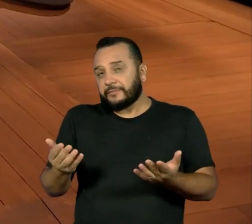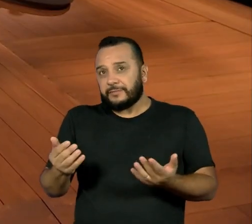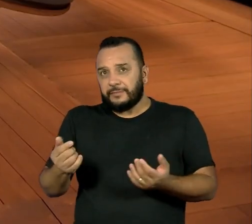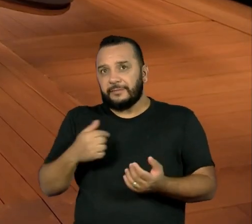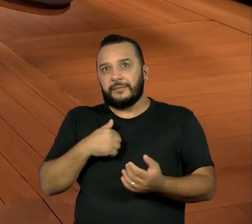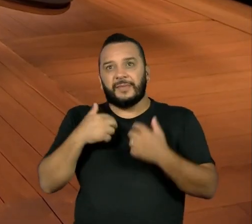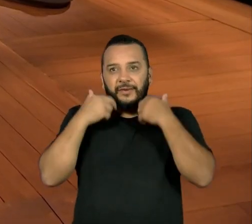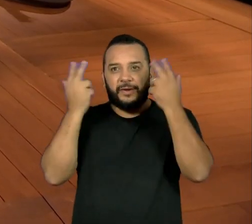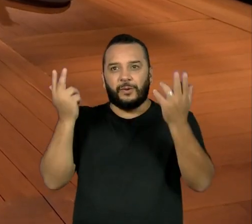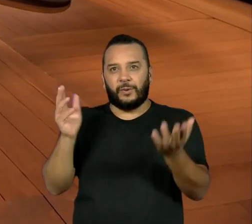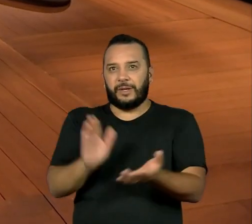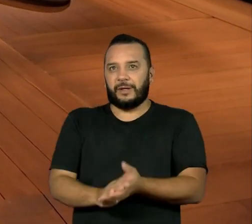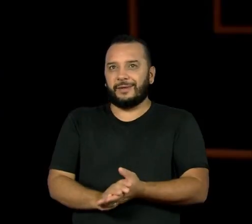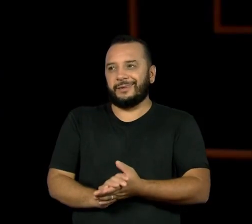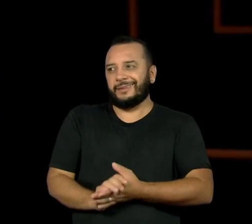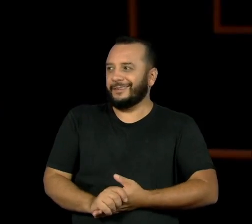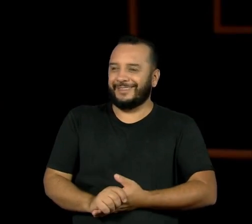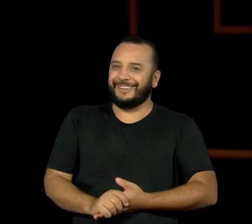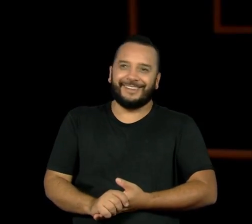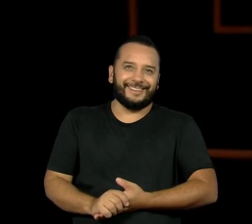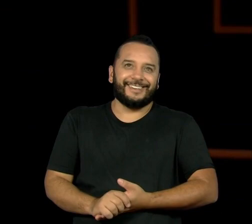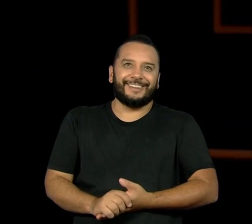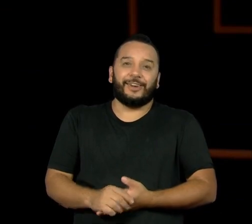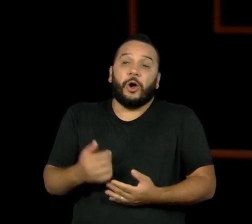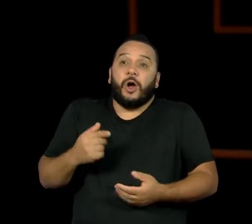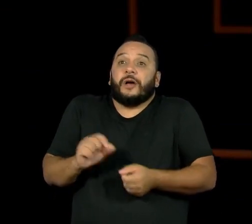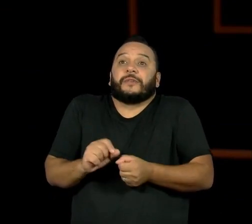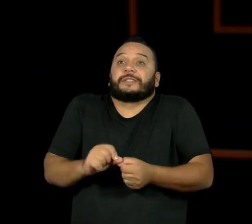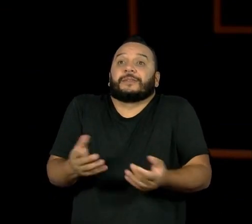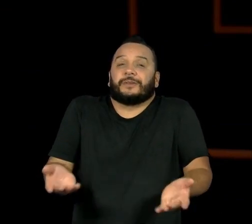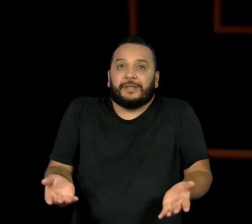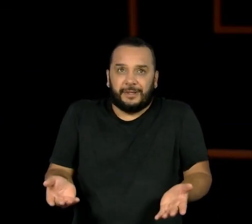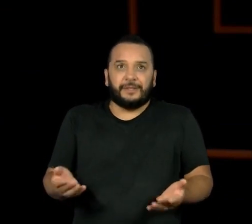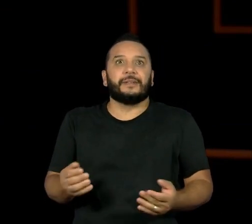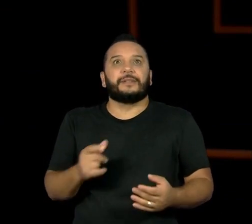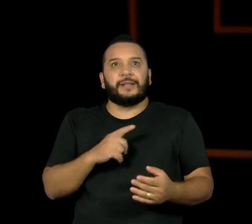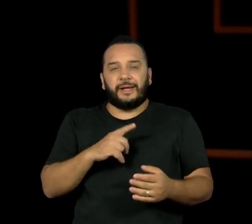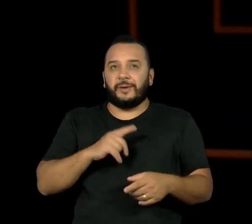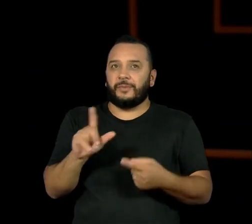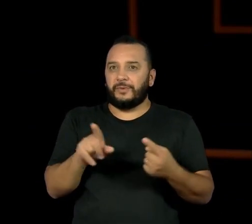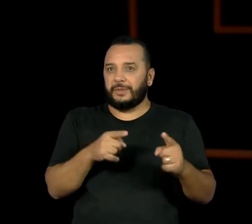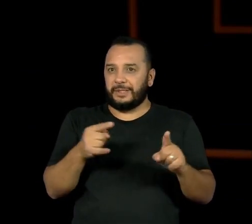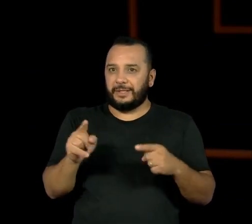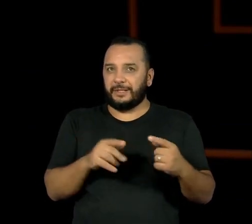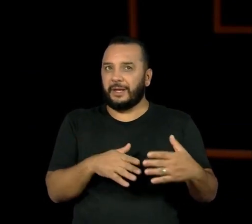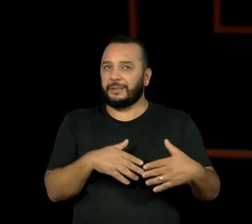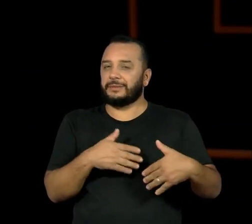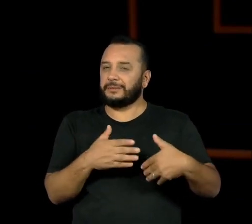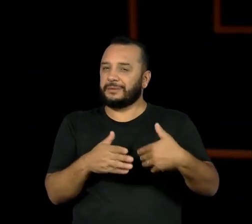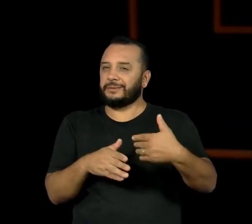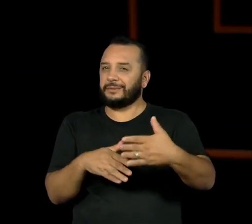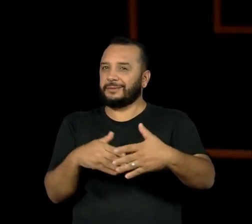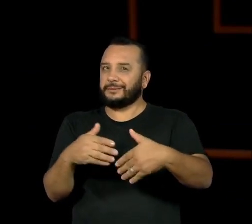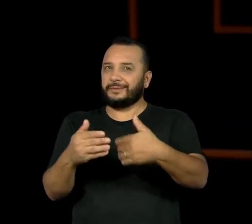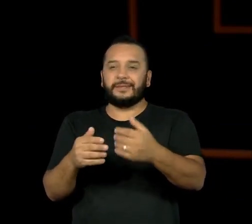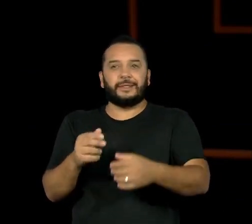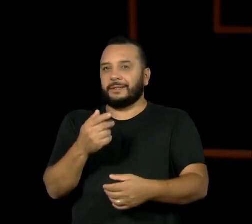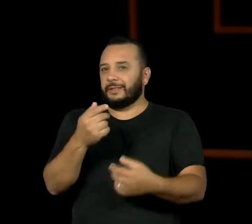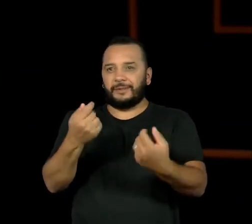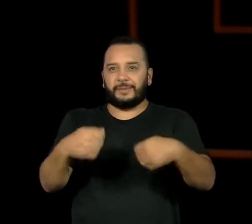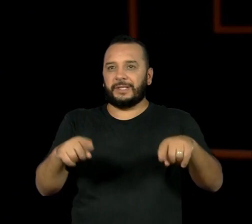que vergonha. Olha o que eu estou fazendo. Aí ela vai um pouco mais. Eu falo, gente, não precisava nem beijar,